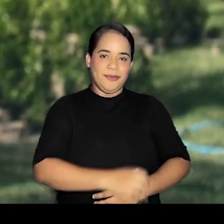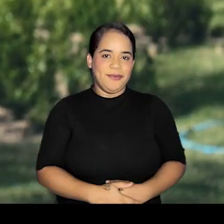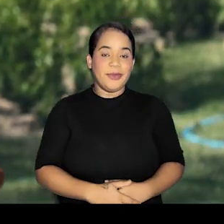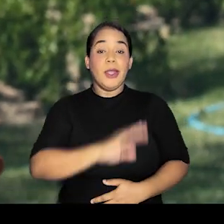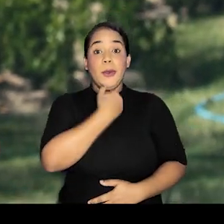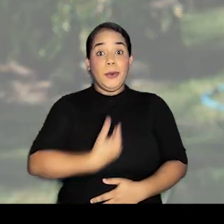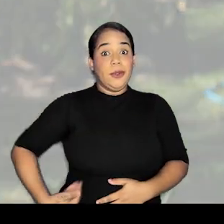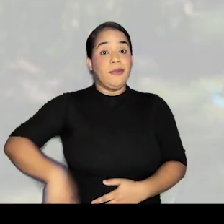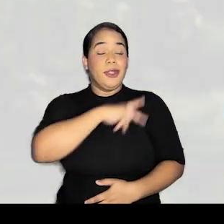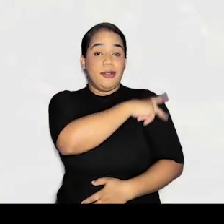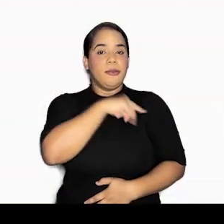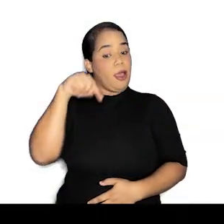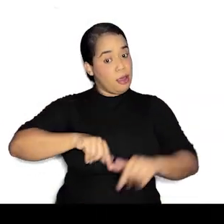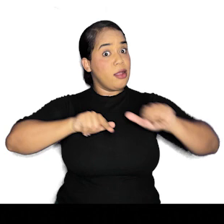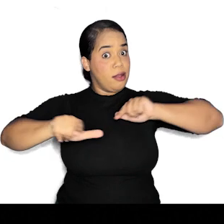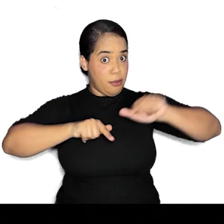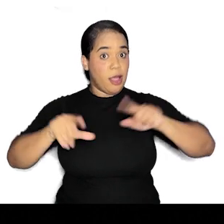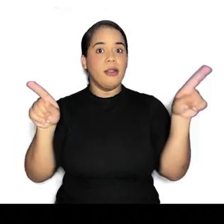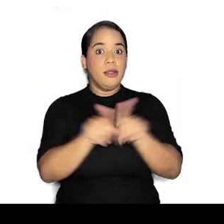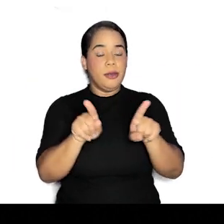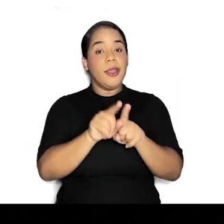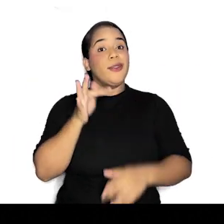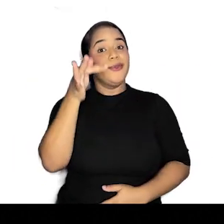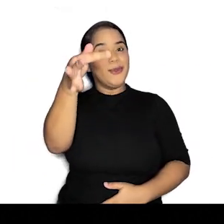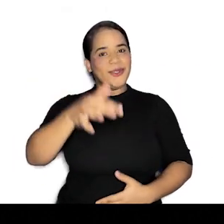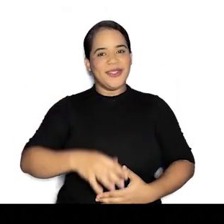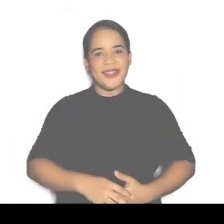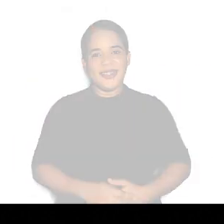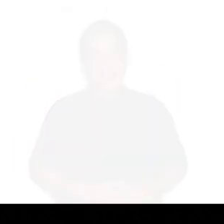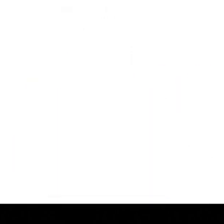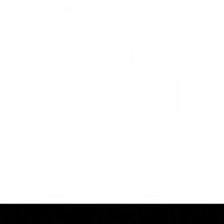gente ama. Governo do Piauí. Aqui tem trabalho. Aqui tem futuro.